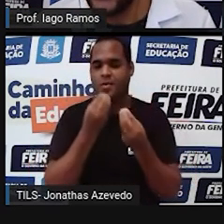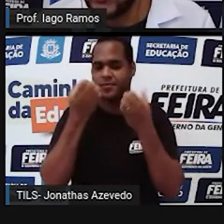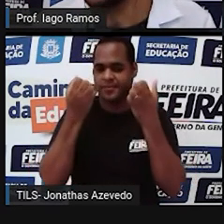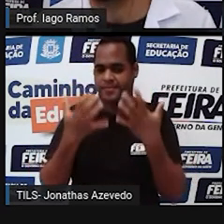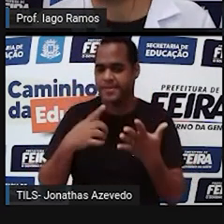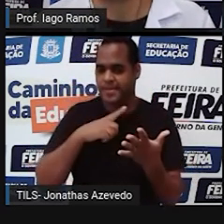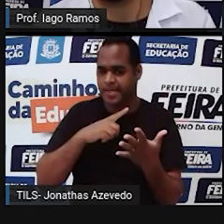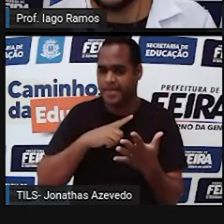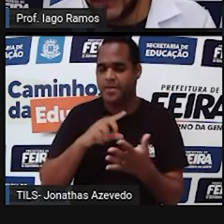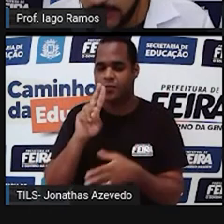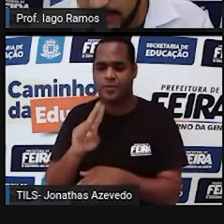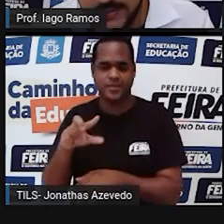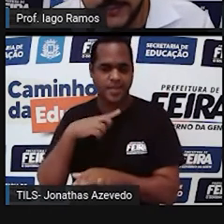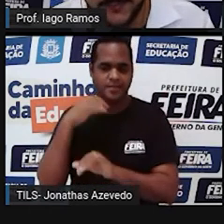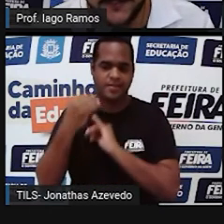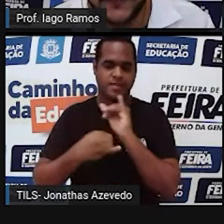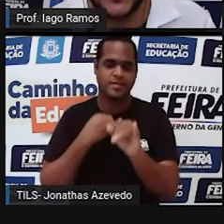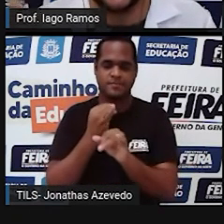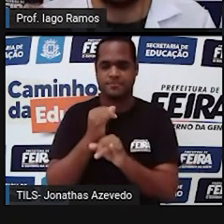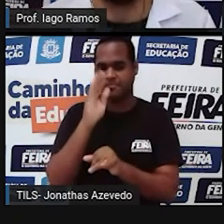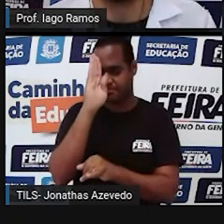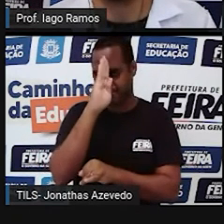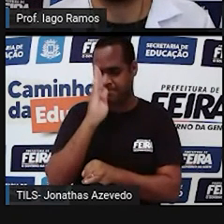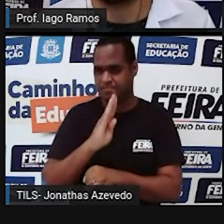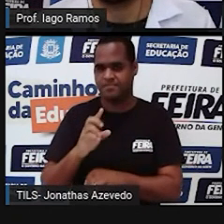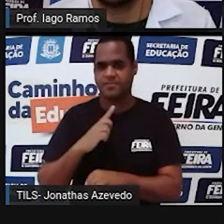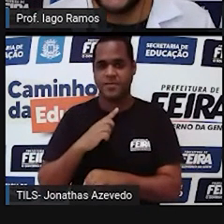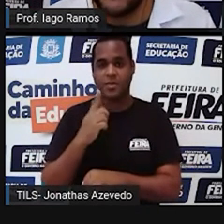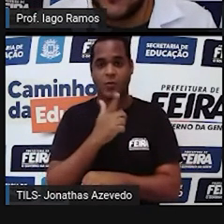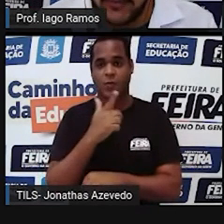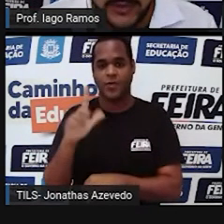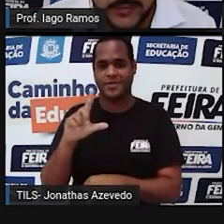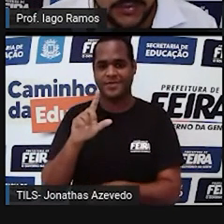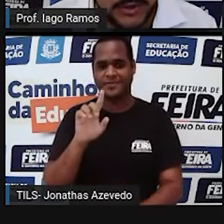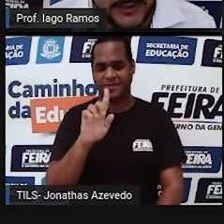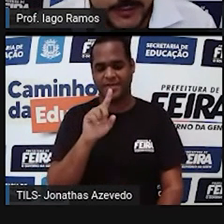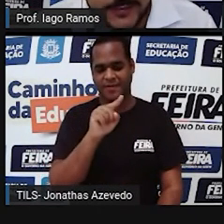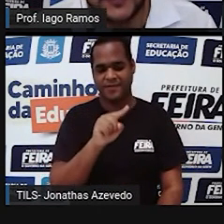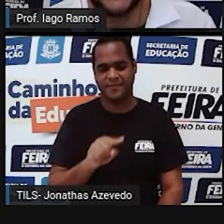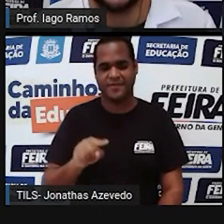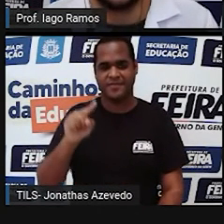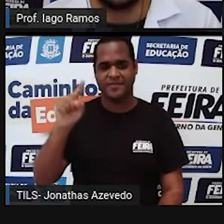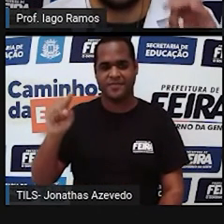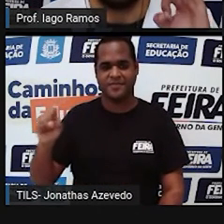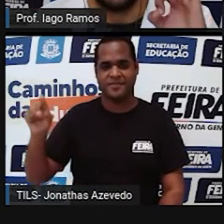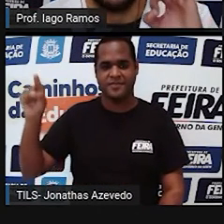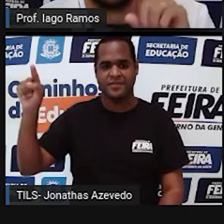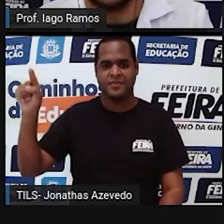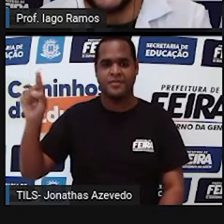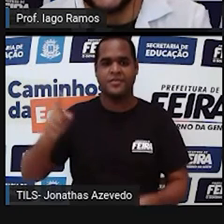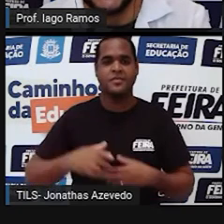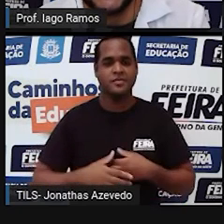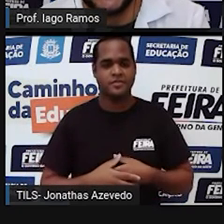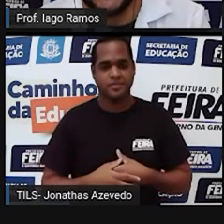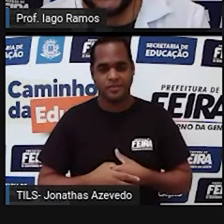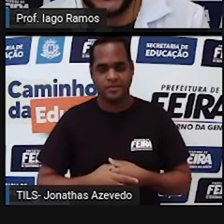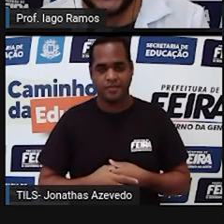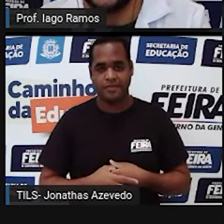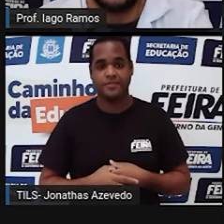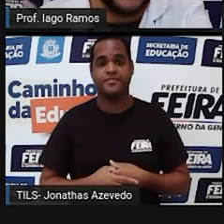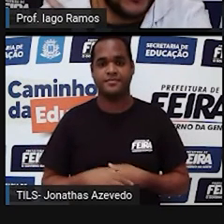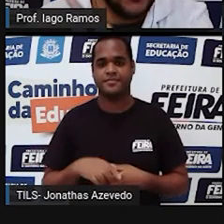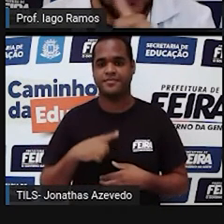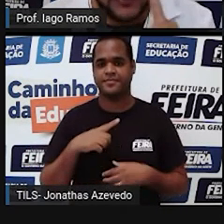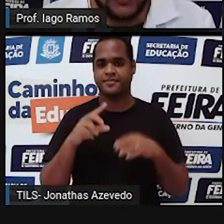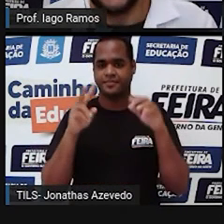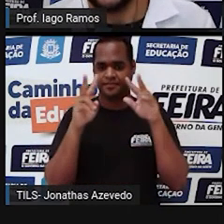o uso de internet no Brasil. Mas vamos para mais um gráfico, esse é o de linhas. Nesse a gente tem o